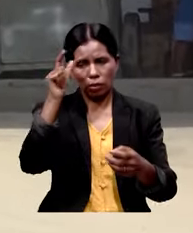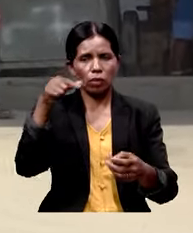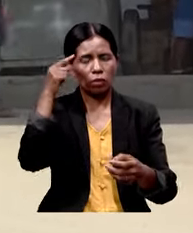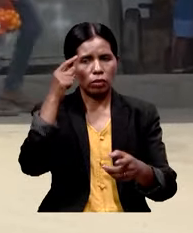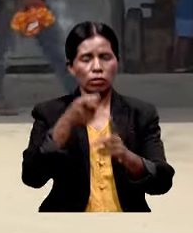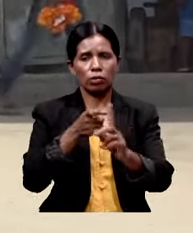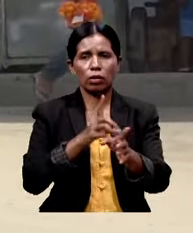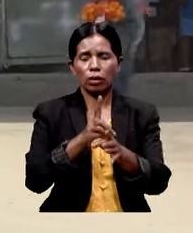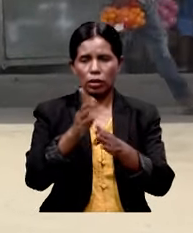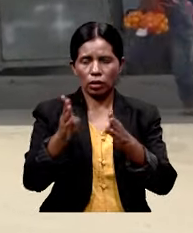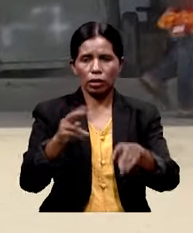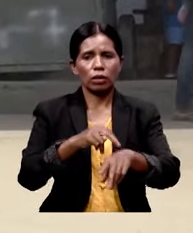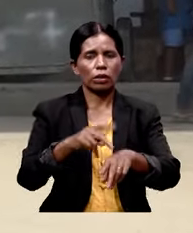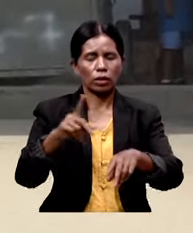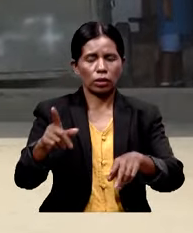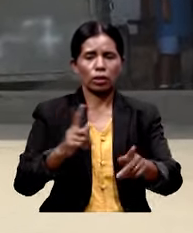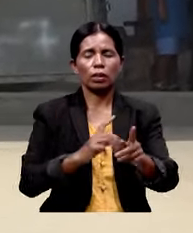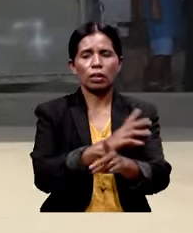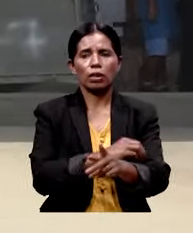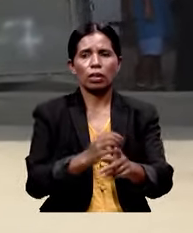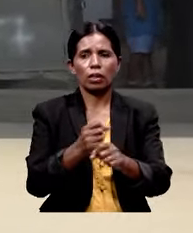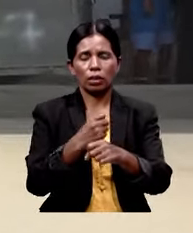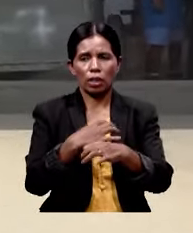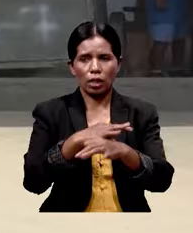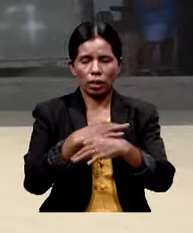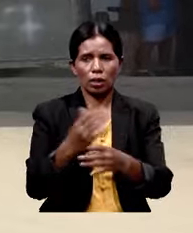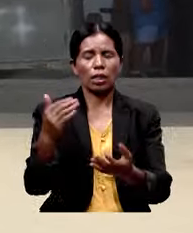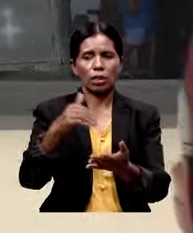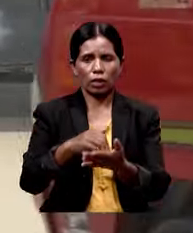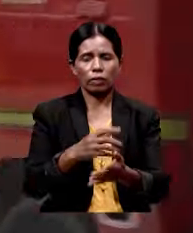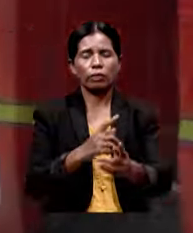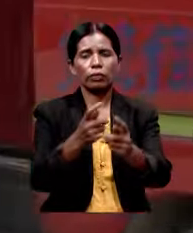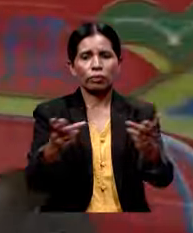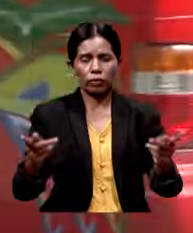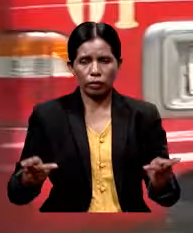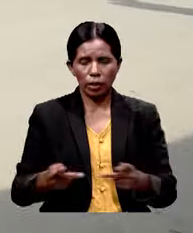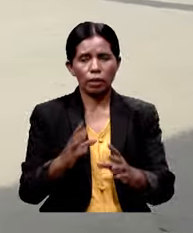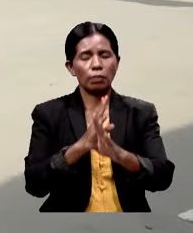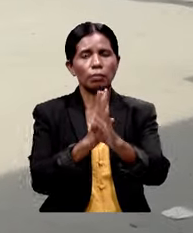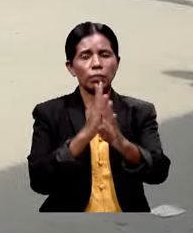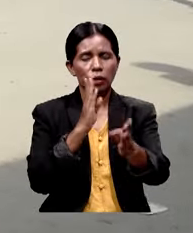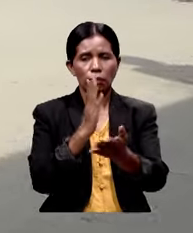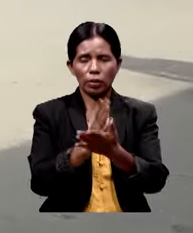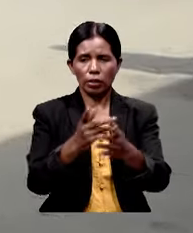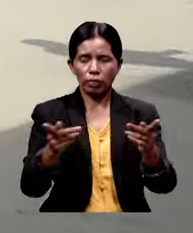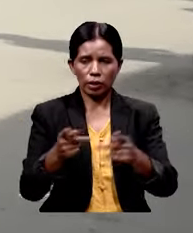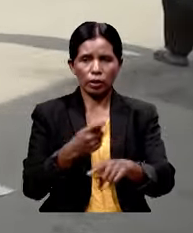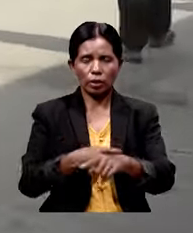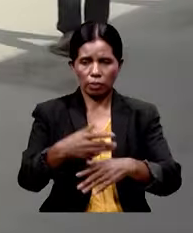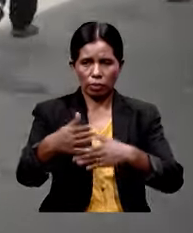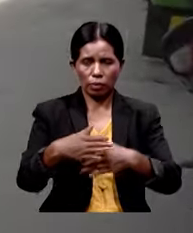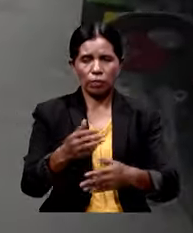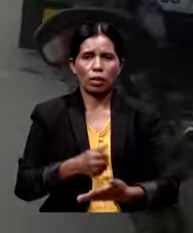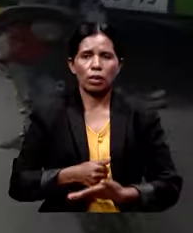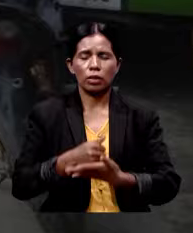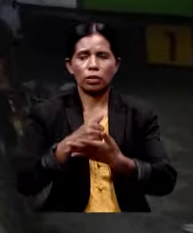Rusi Direção Nacional Transporte Terrestre se halo reabilitação ba fatin estacionamento Becora e a tempo badak no ne bele